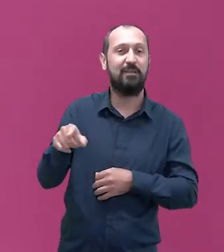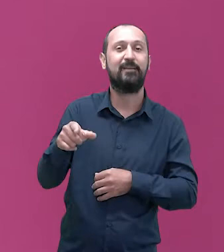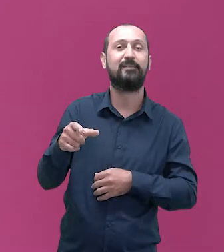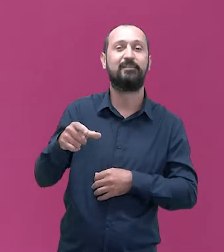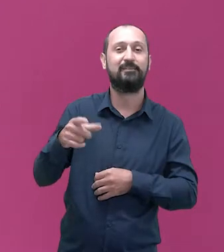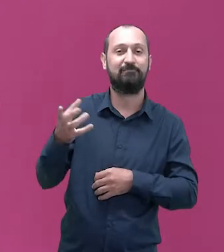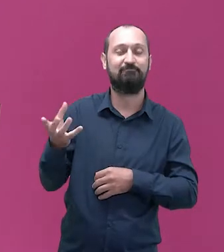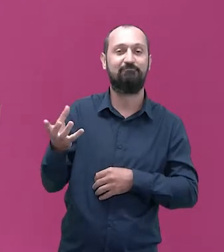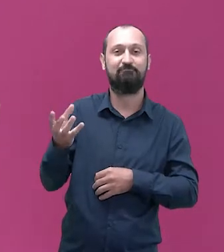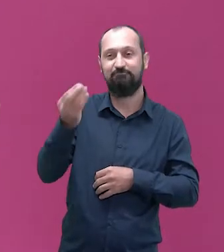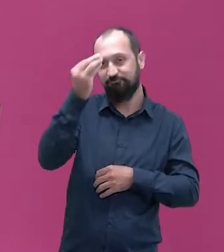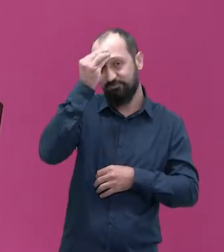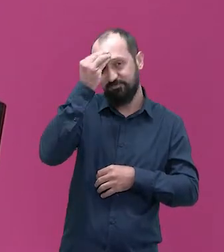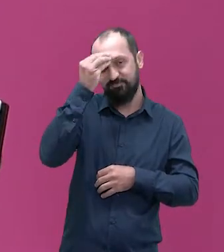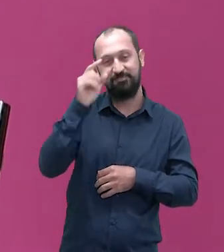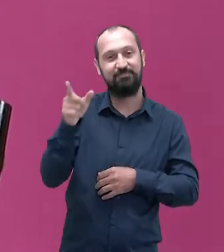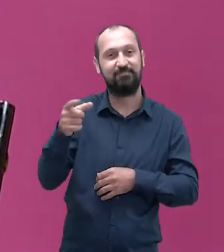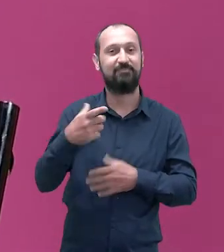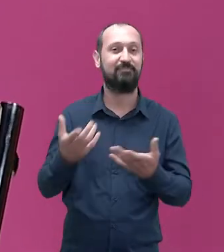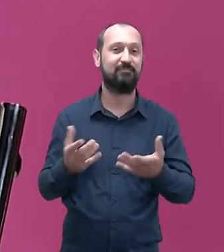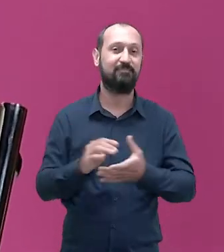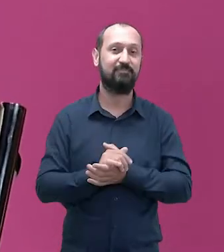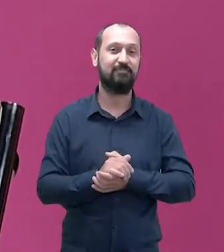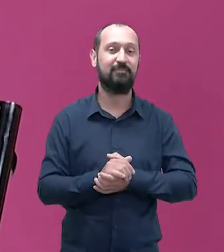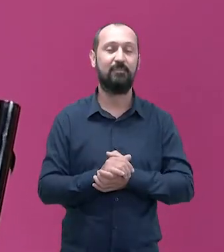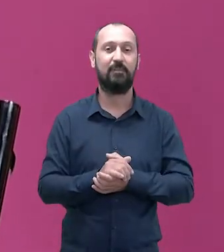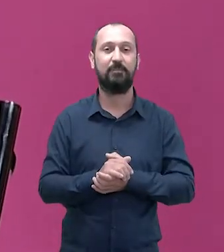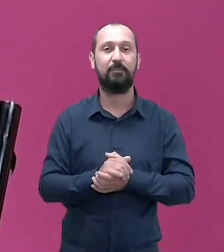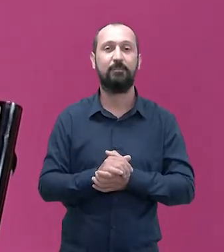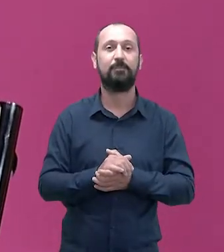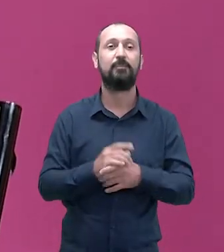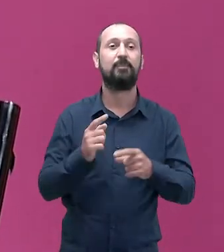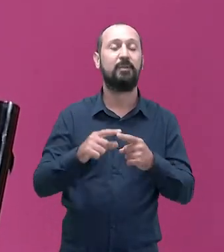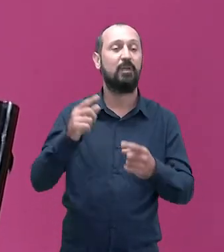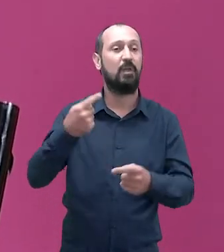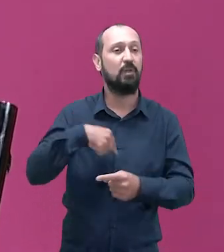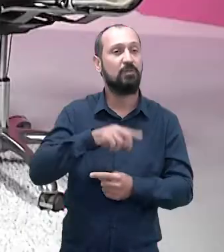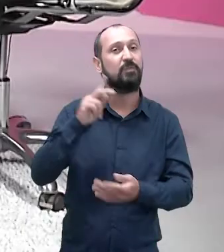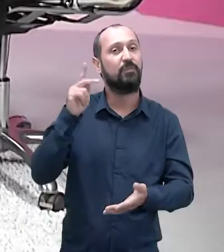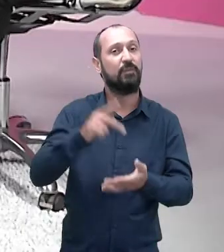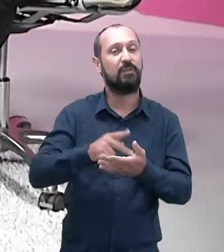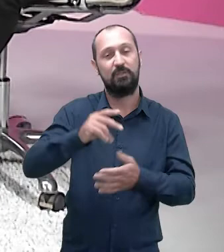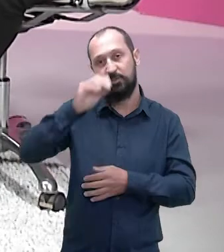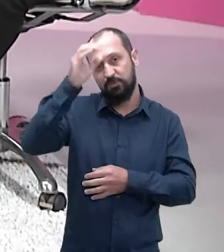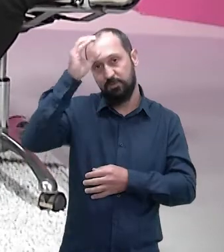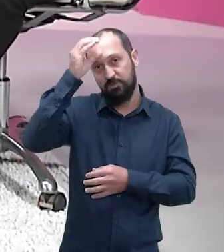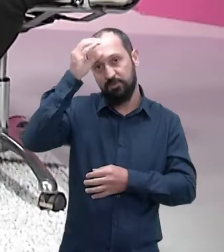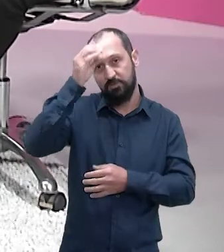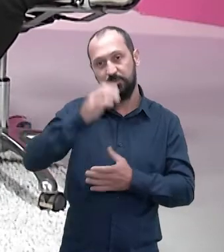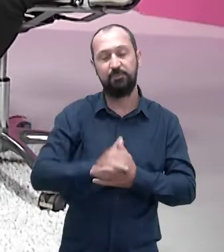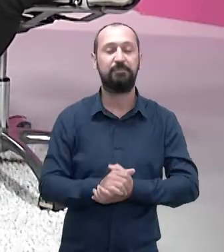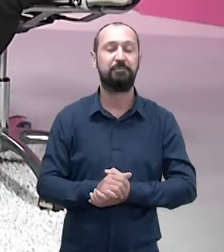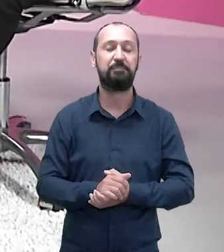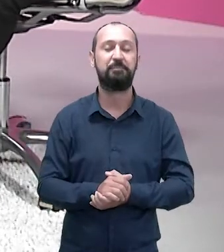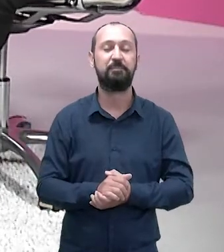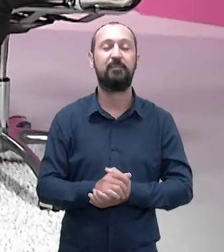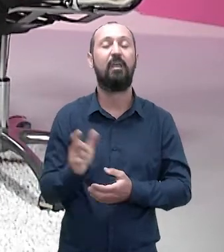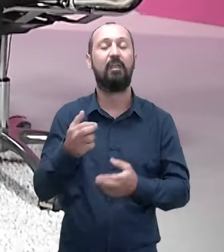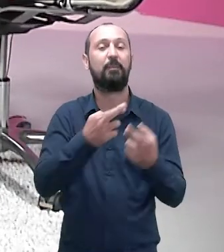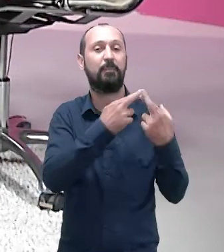dessas crianças, como na vida dos condutores, né? Então, assim, nós somos verdadeiros tios das vans,